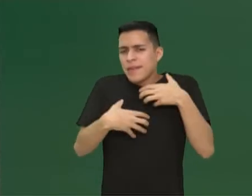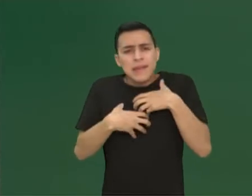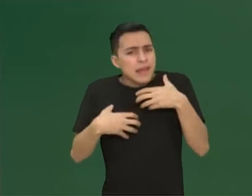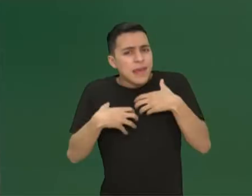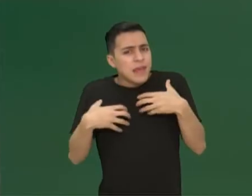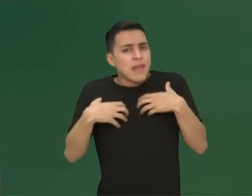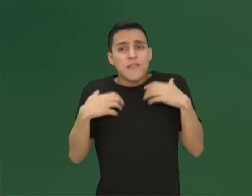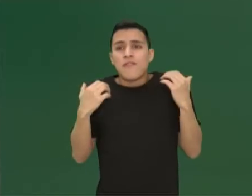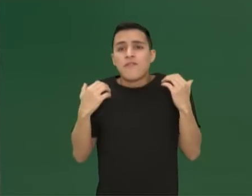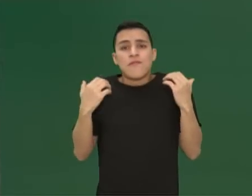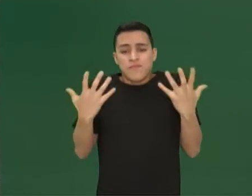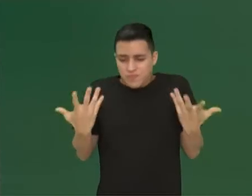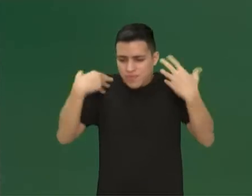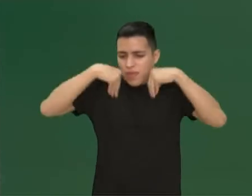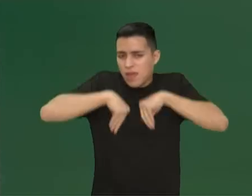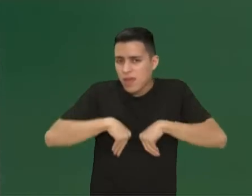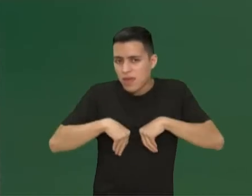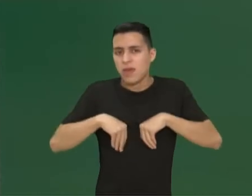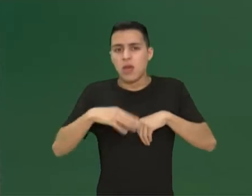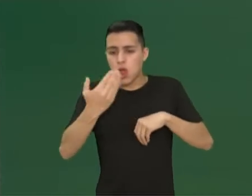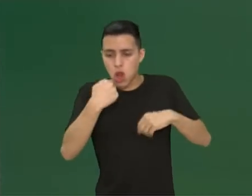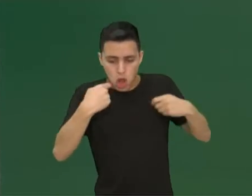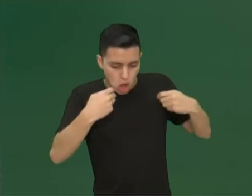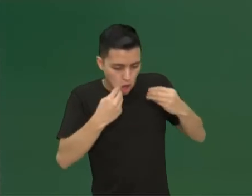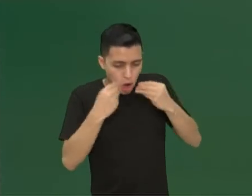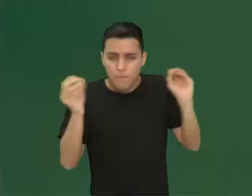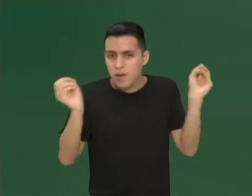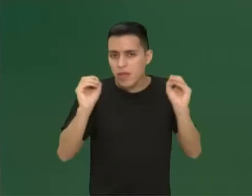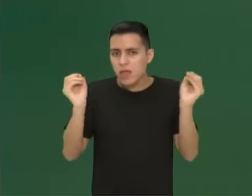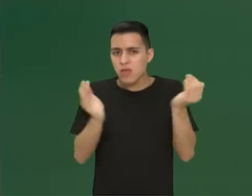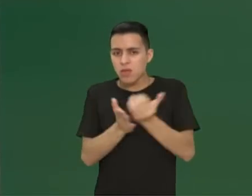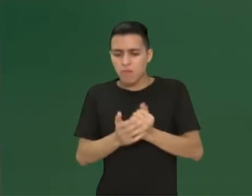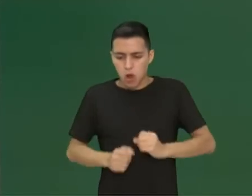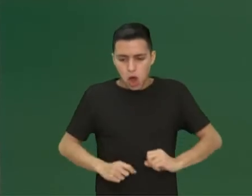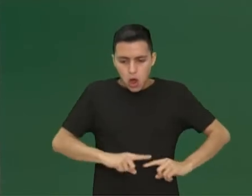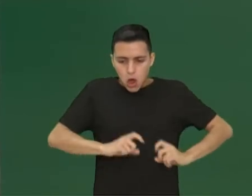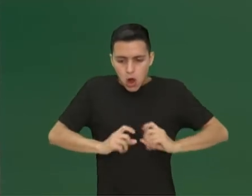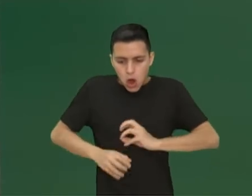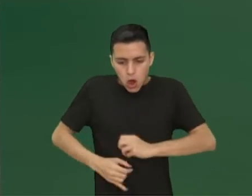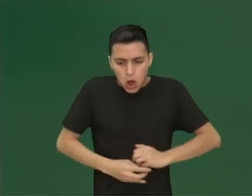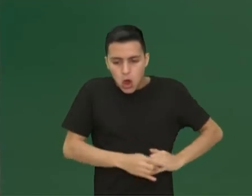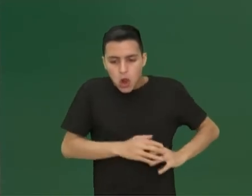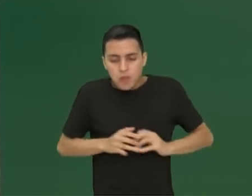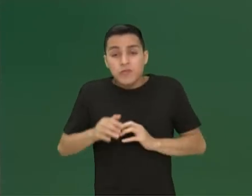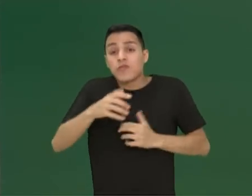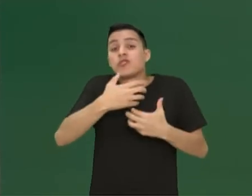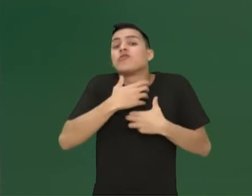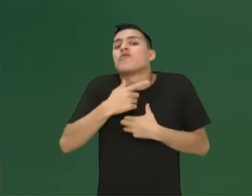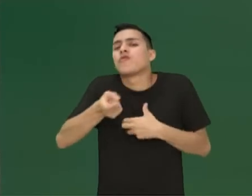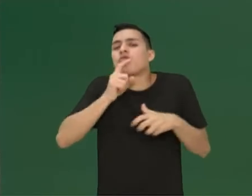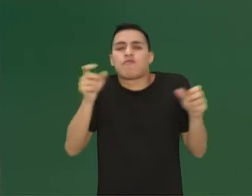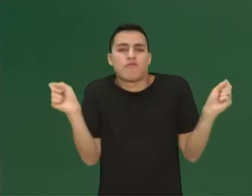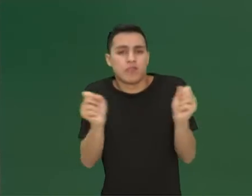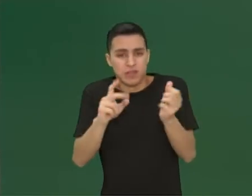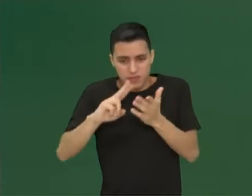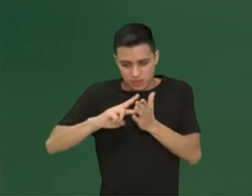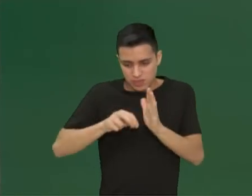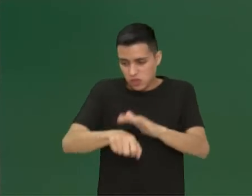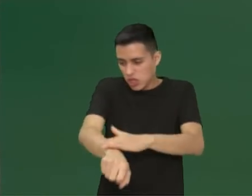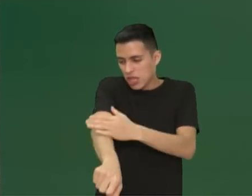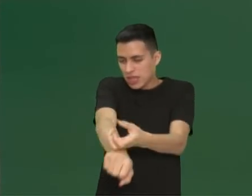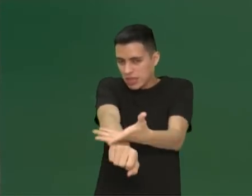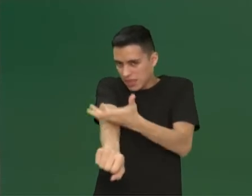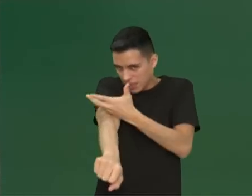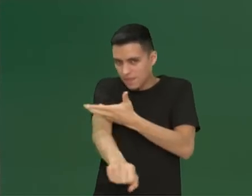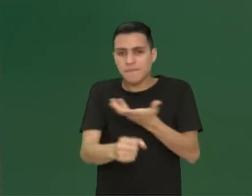internas do nosso corpo, né? Então você não se alimentou? A barriga começa a roncar. Quando você sente frio, talvez o teu corpo